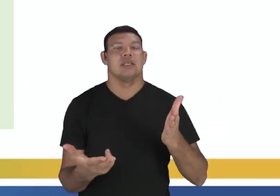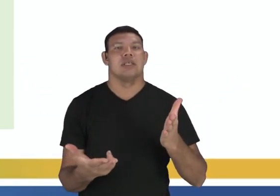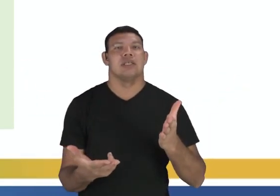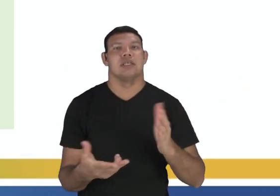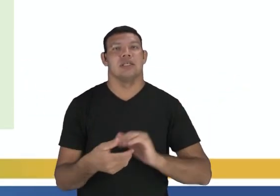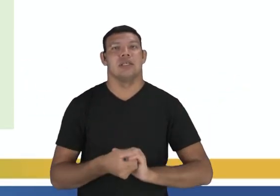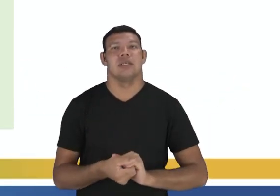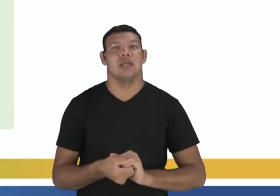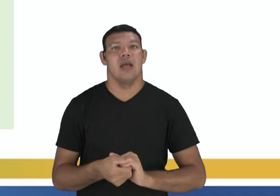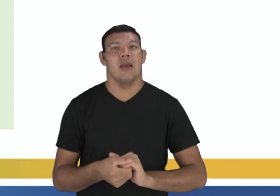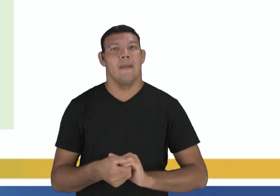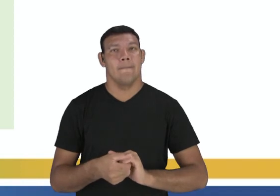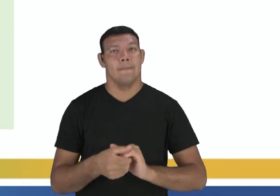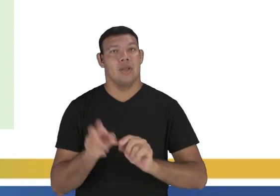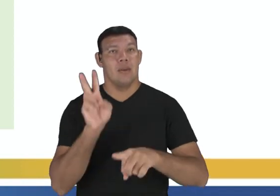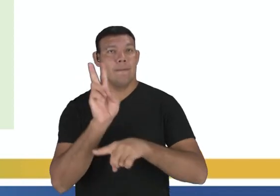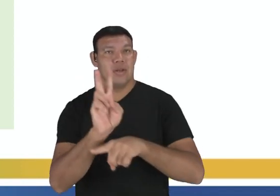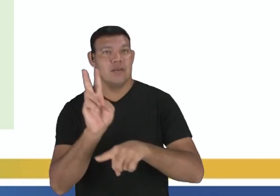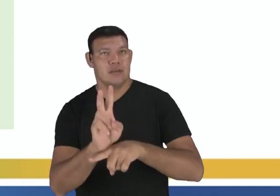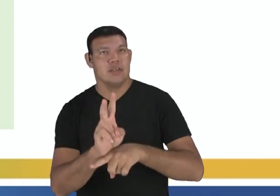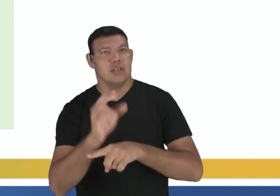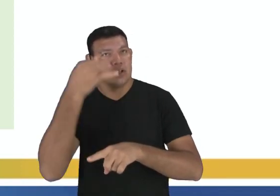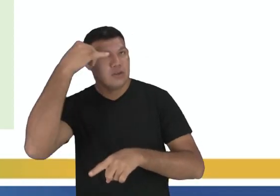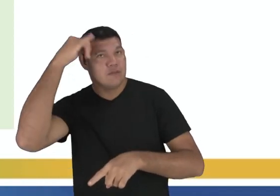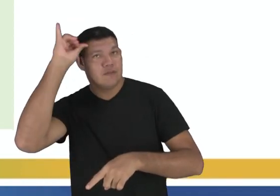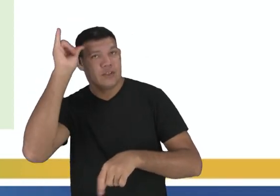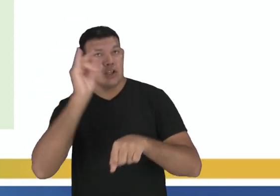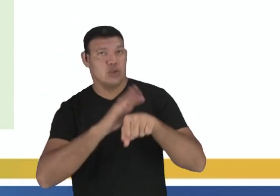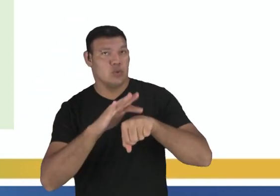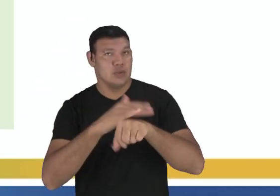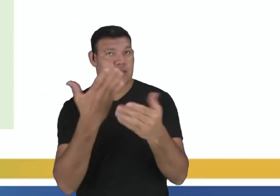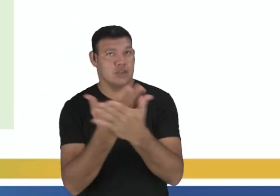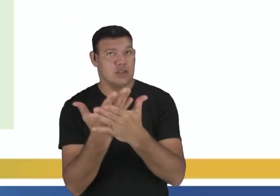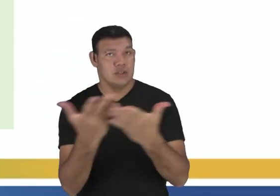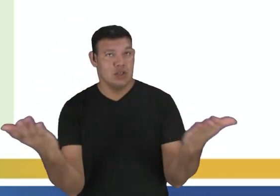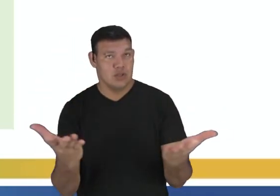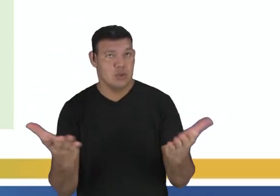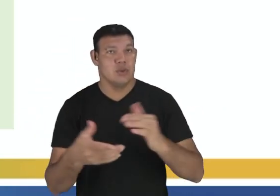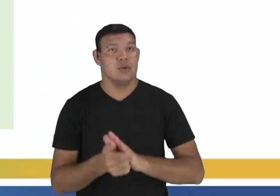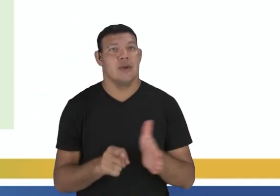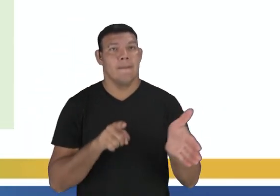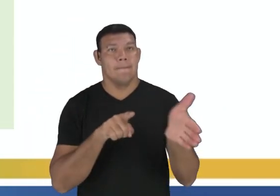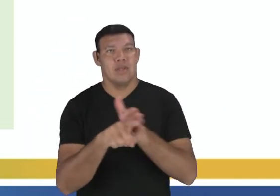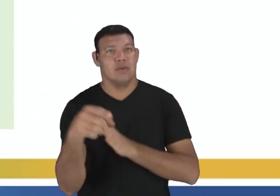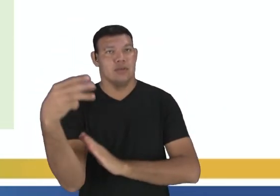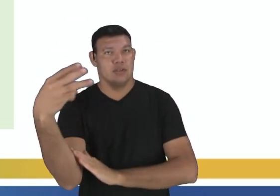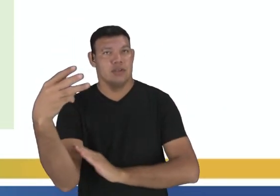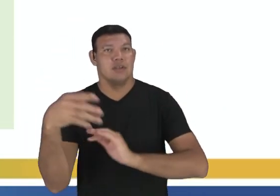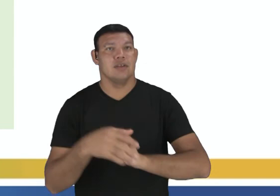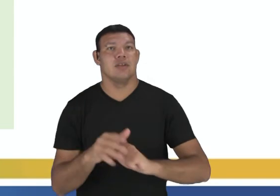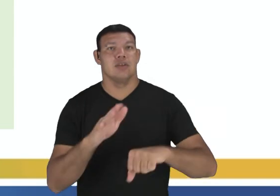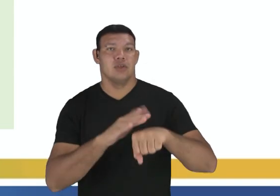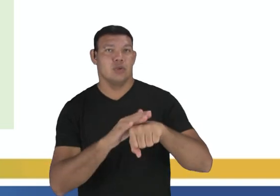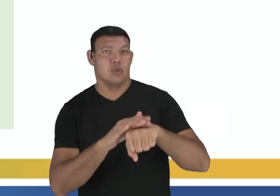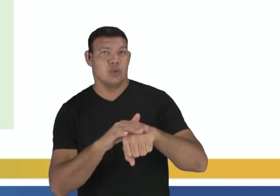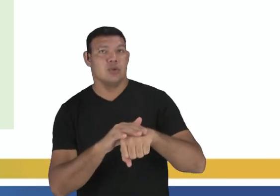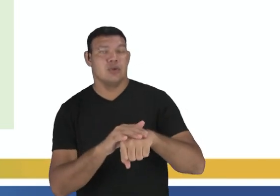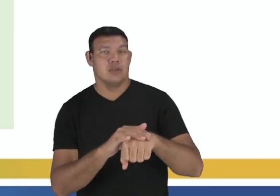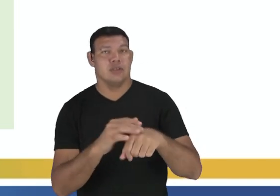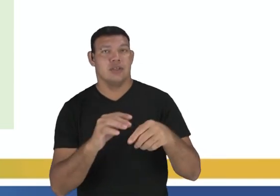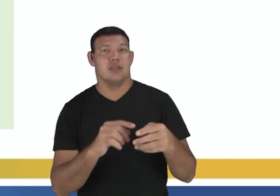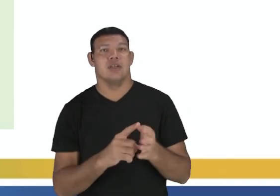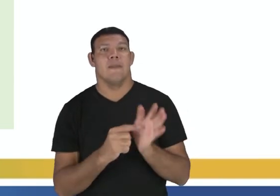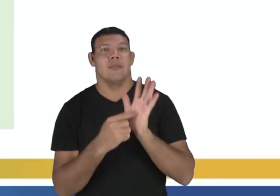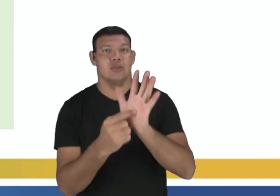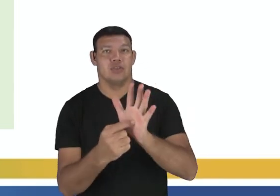prevenção das doenças estudadas? 3. Das doenças abaixo, qual tem relação com o consumo de água contaminada?